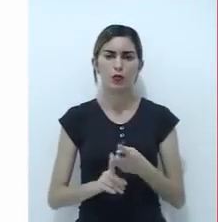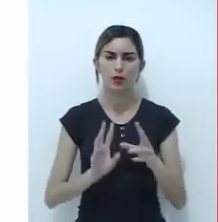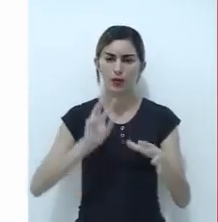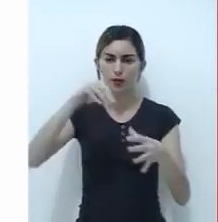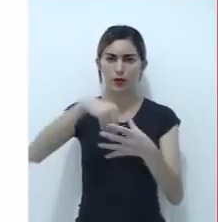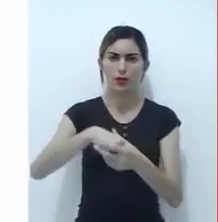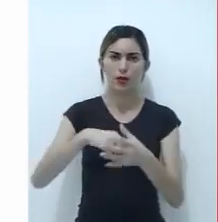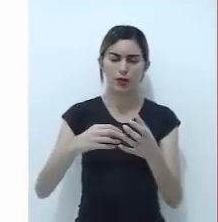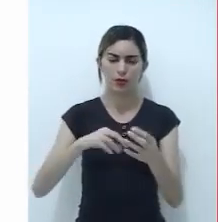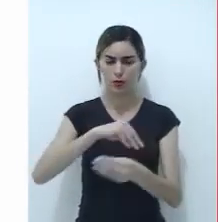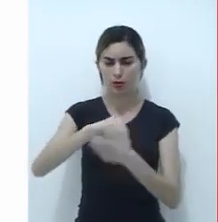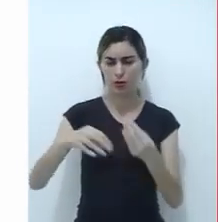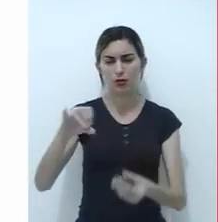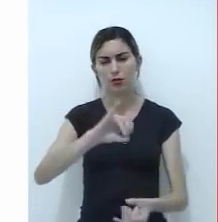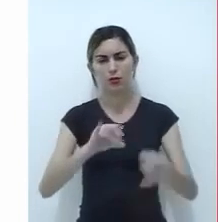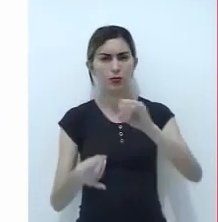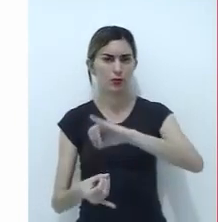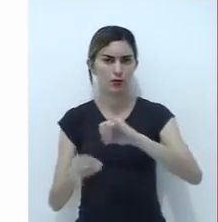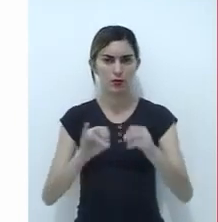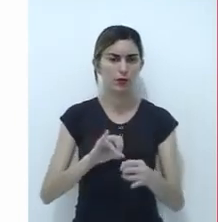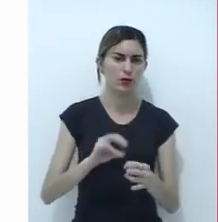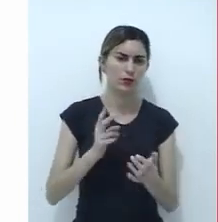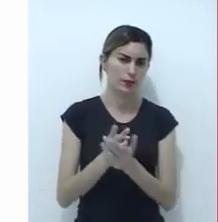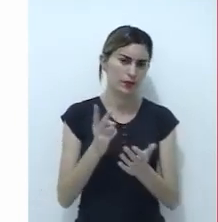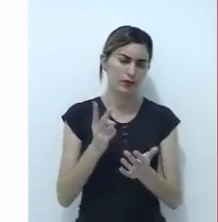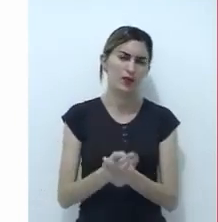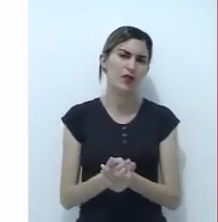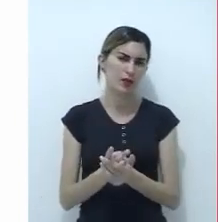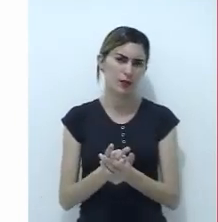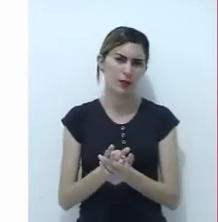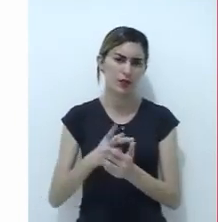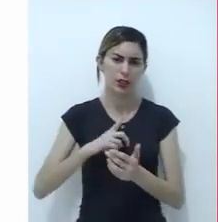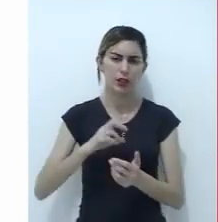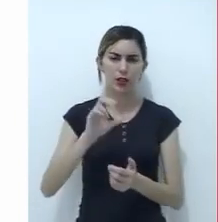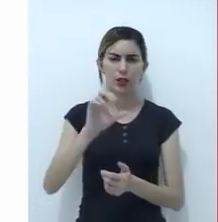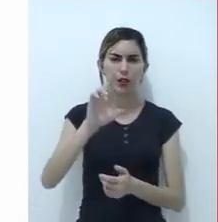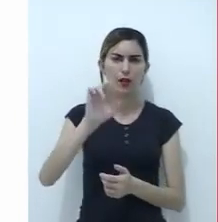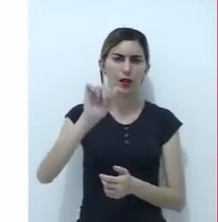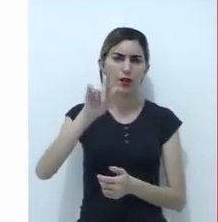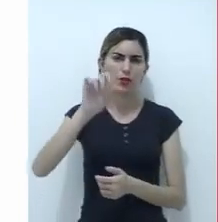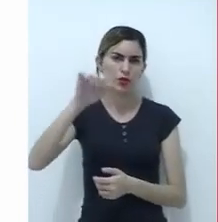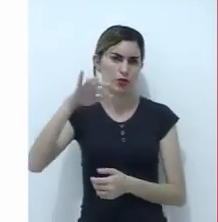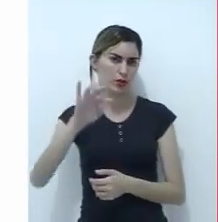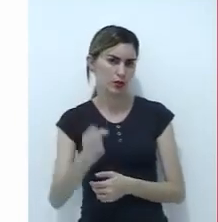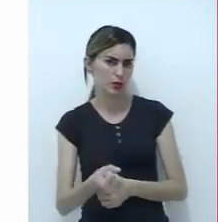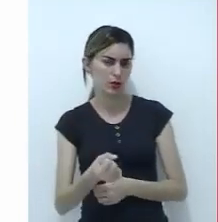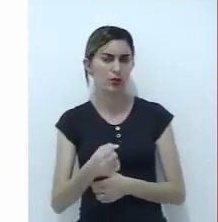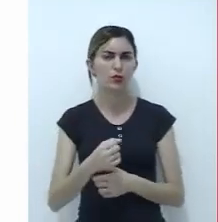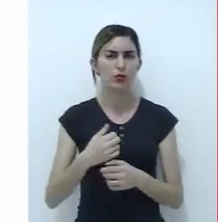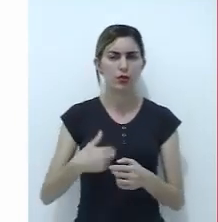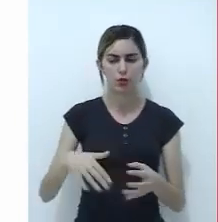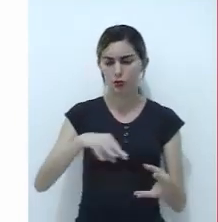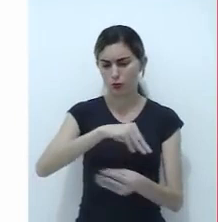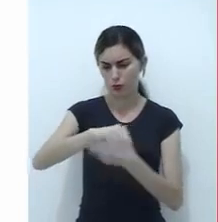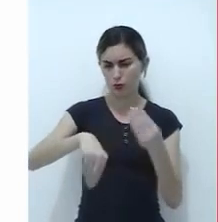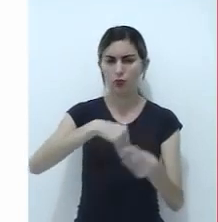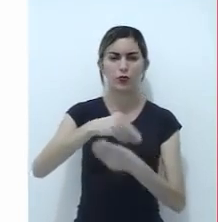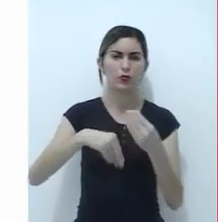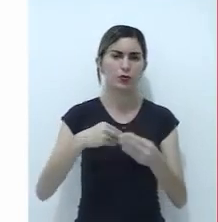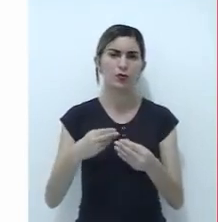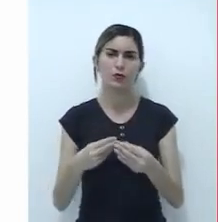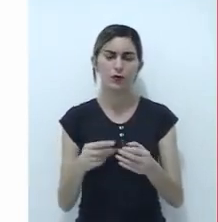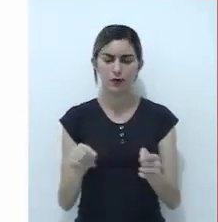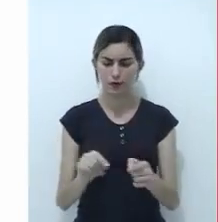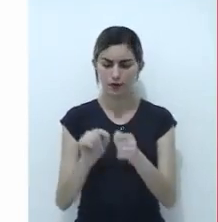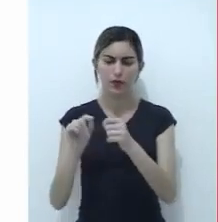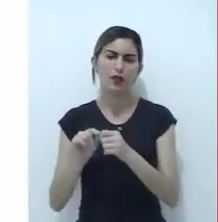né? E dentro das reações químicas, a gente sempre vai ter reagentes, né, que irão se juntar